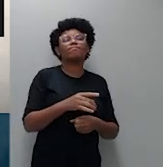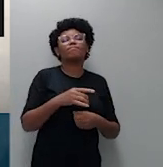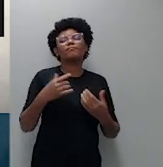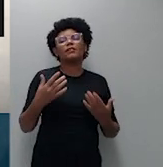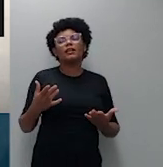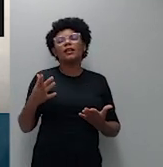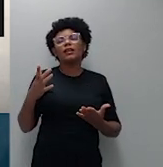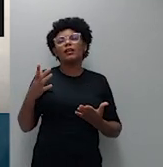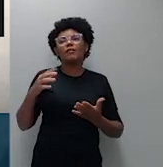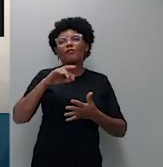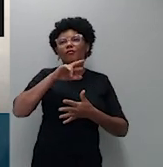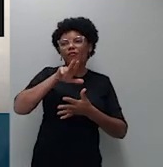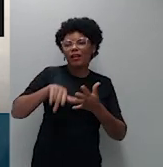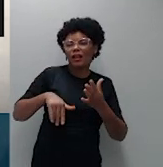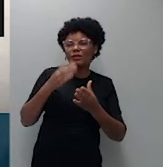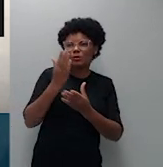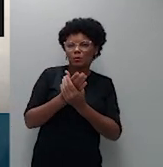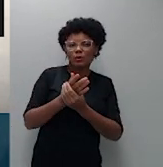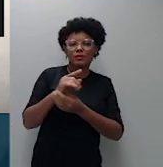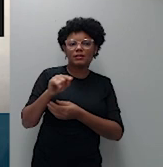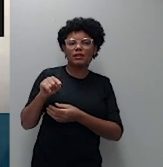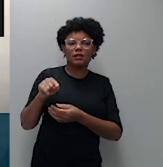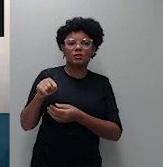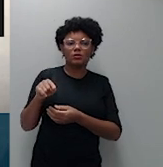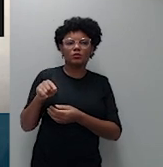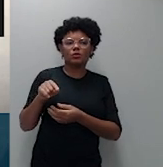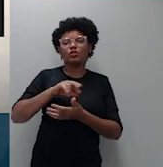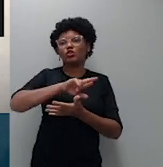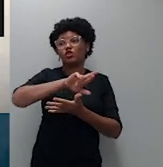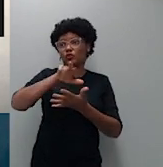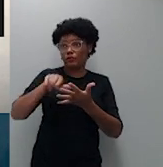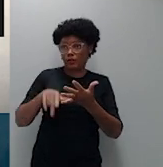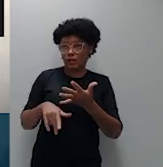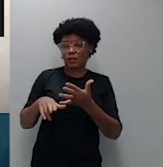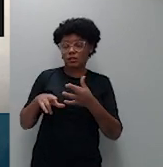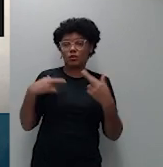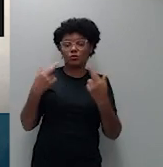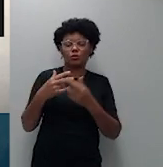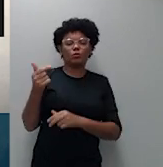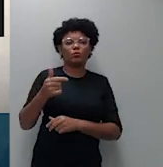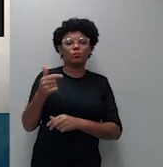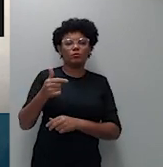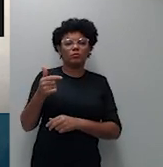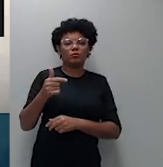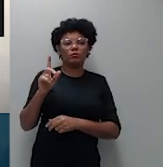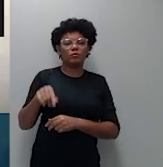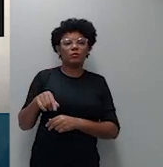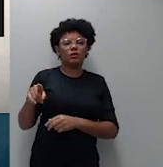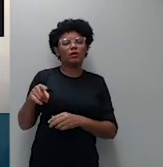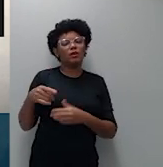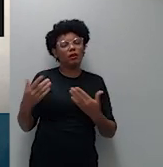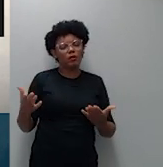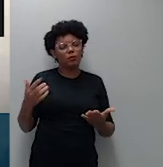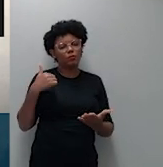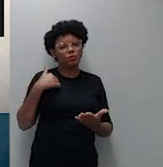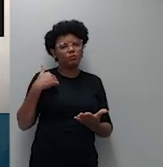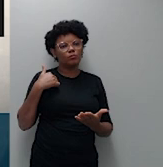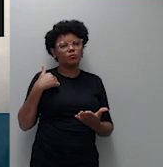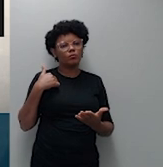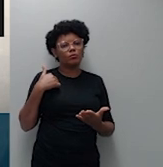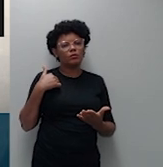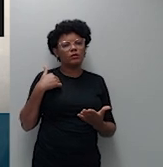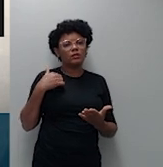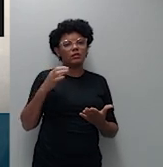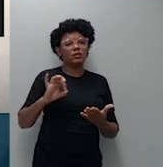questão tal como posta em diferentes precedentes da 2ª seção e eu portanto nenhum colega desejar